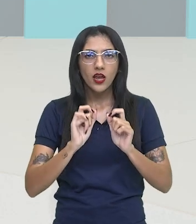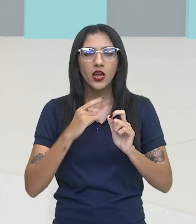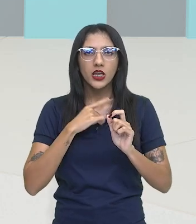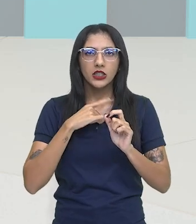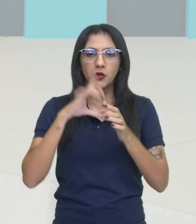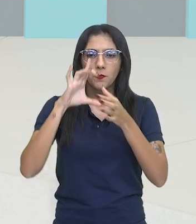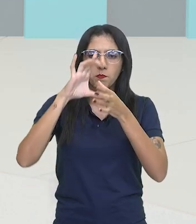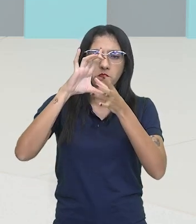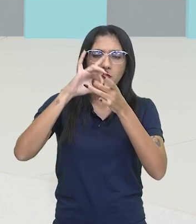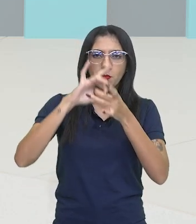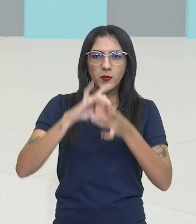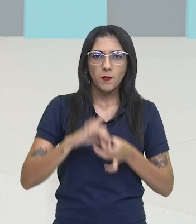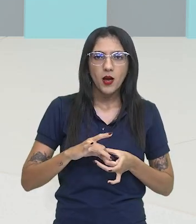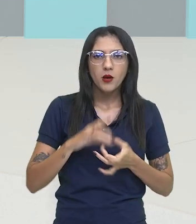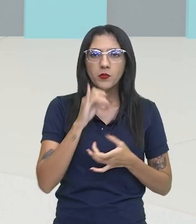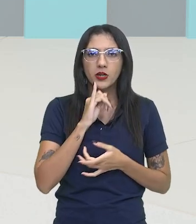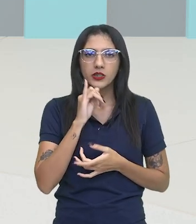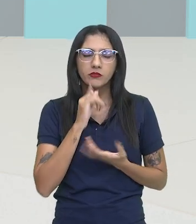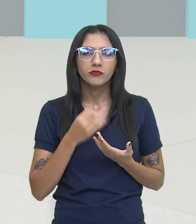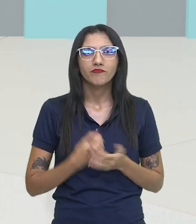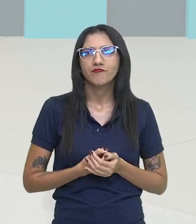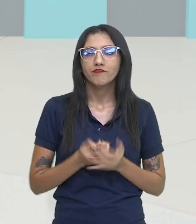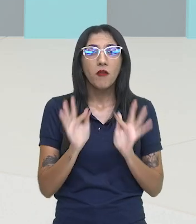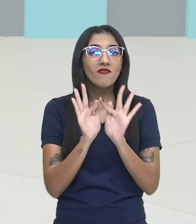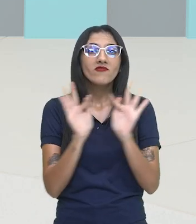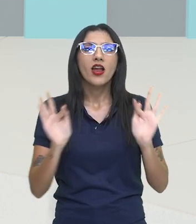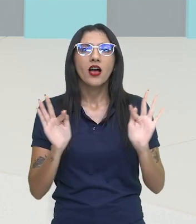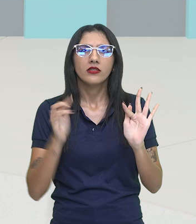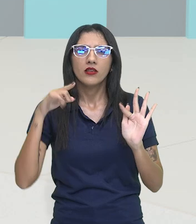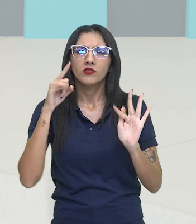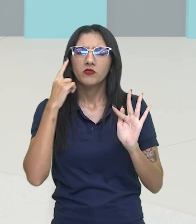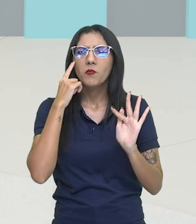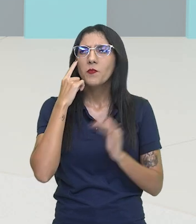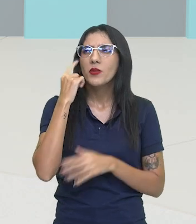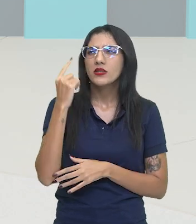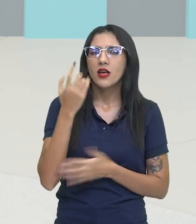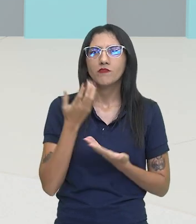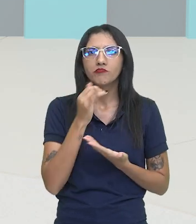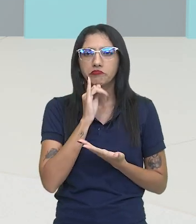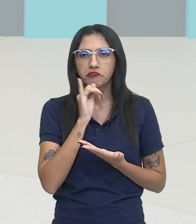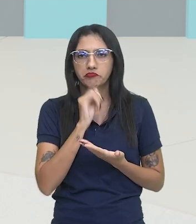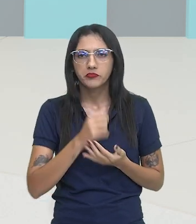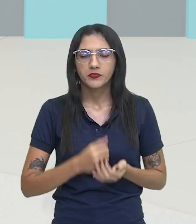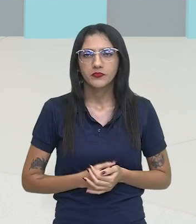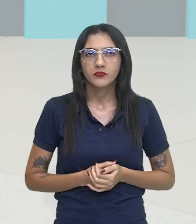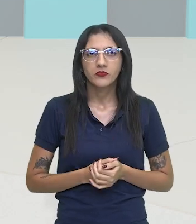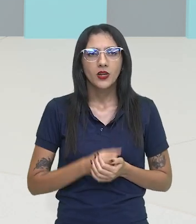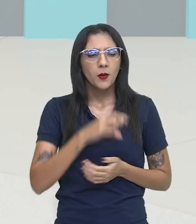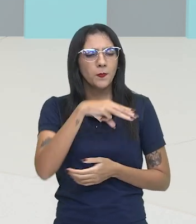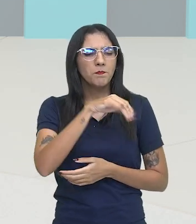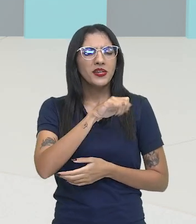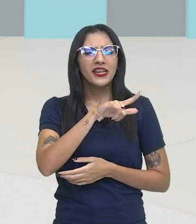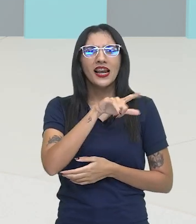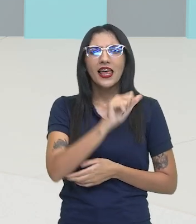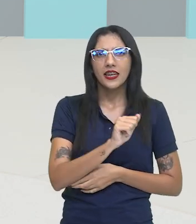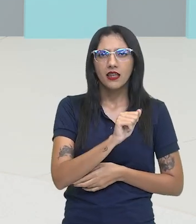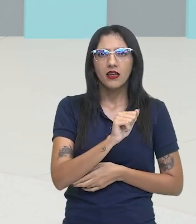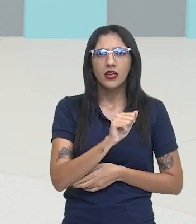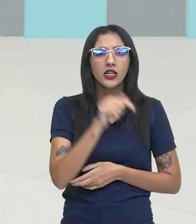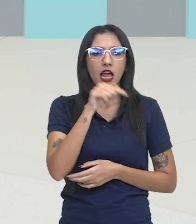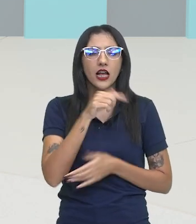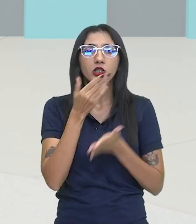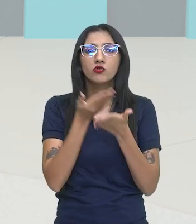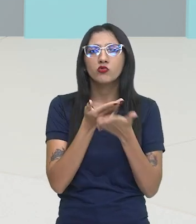do texto. Vou falar uma frase agora e vocês vão pensar junto comigo. Quando eu digo Milena estudou, é a primeira